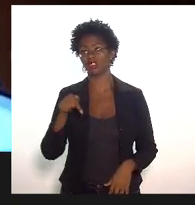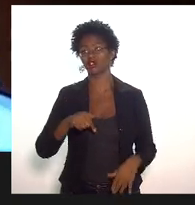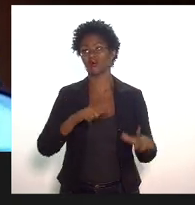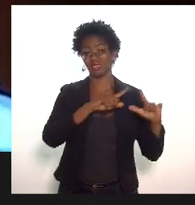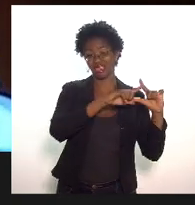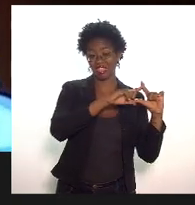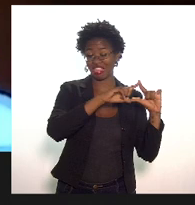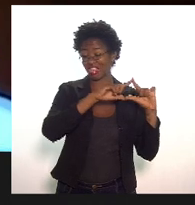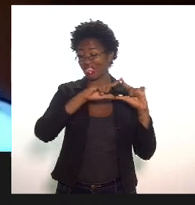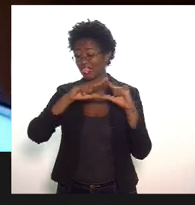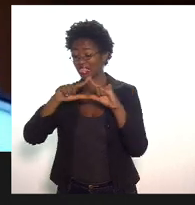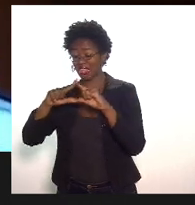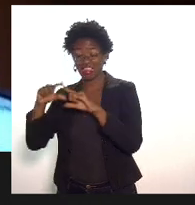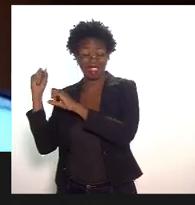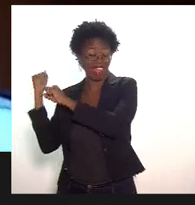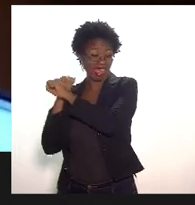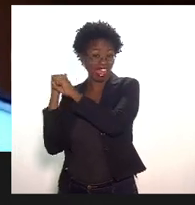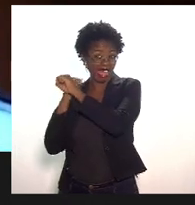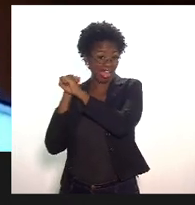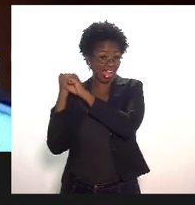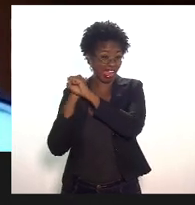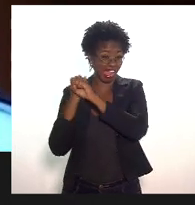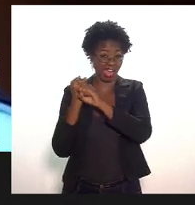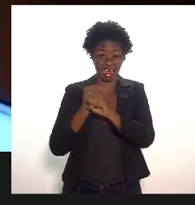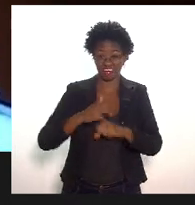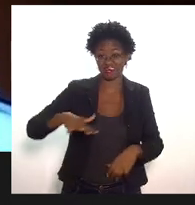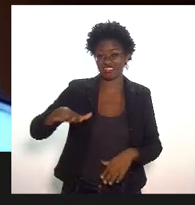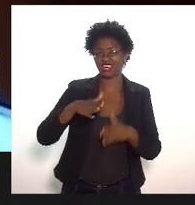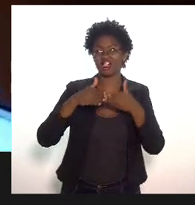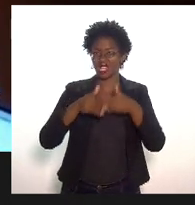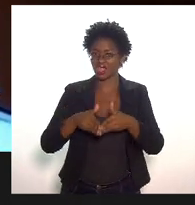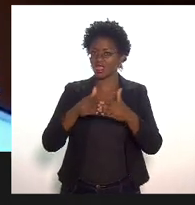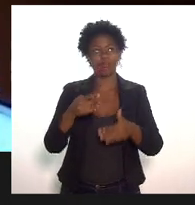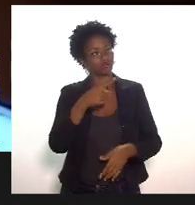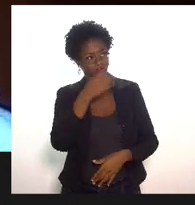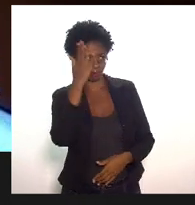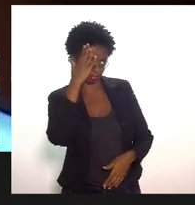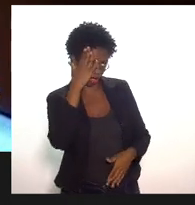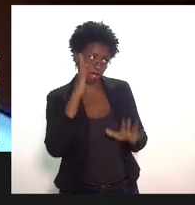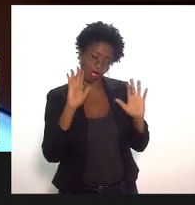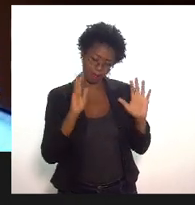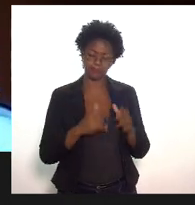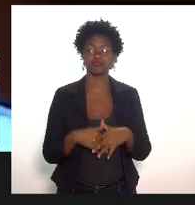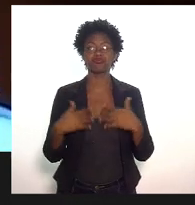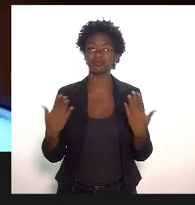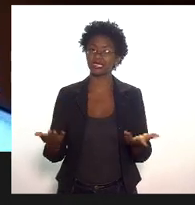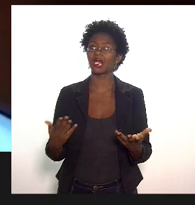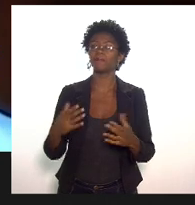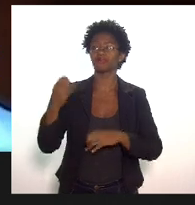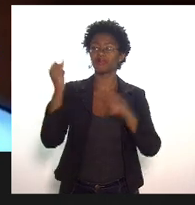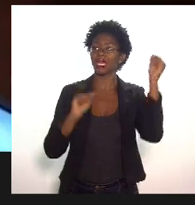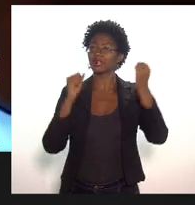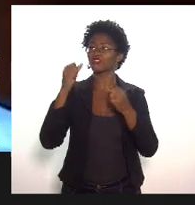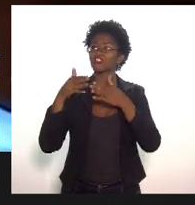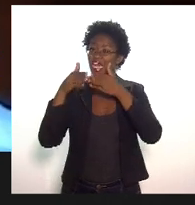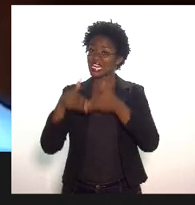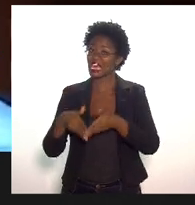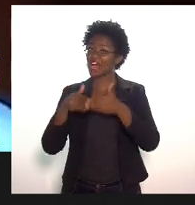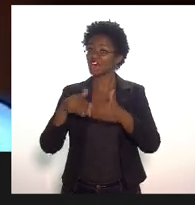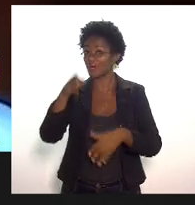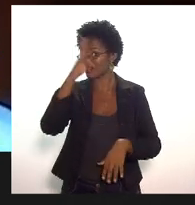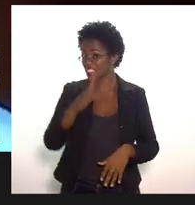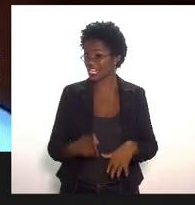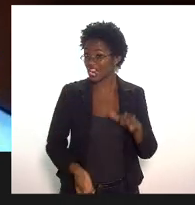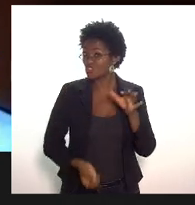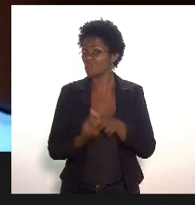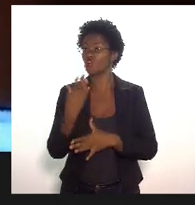tradição no setor naval, como Vossa Excelência sabe, uma larga tradição. Aliás, a indústria naval brasileira